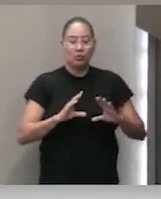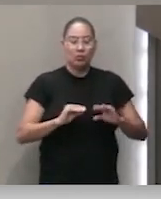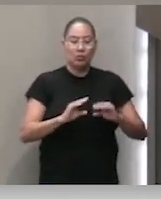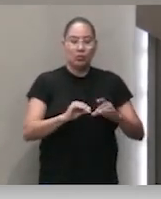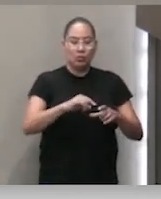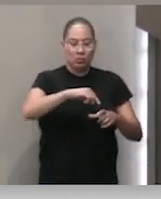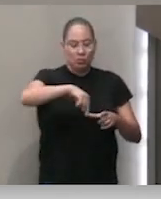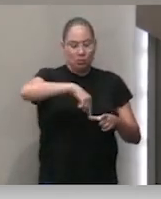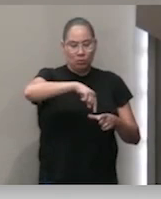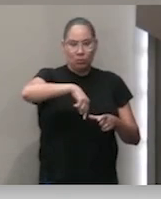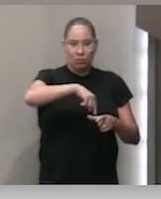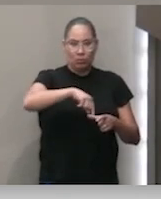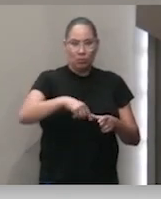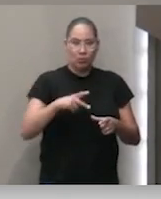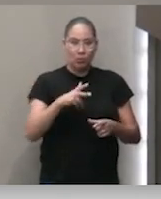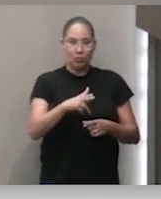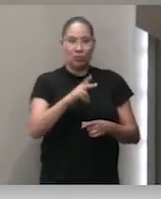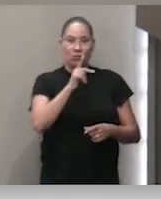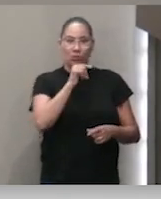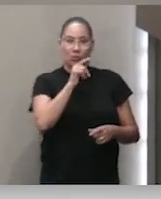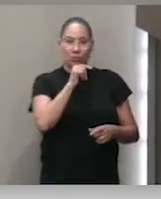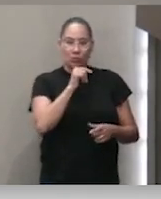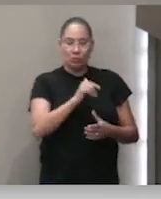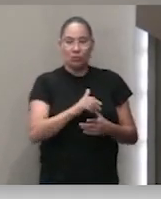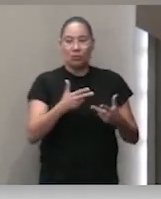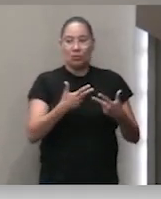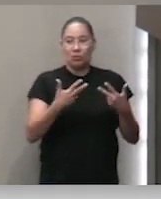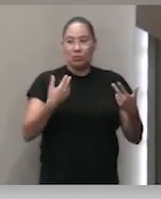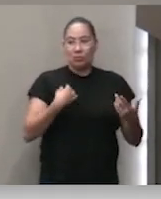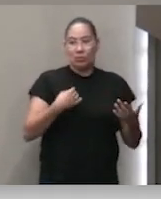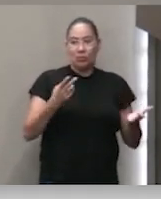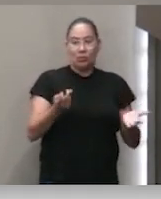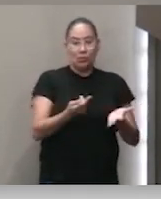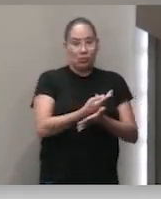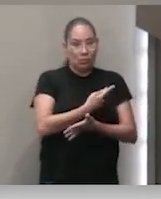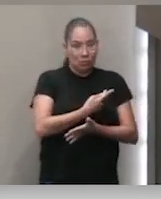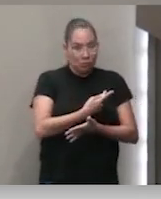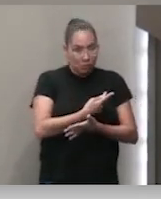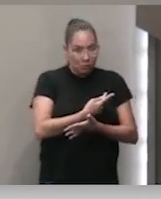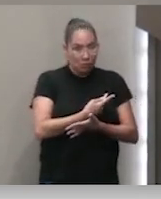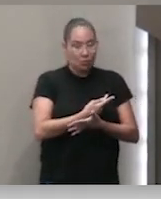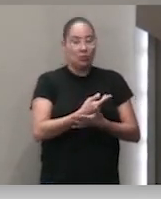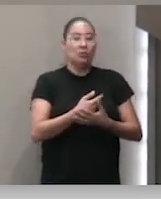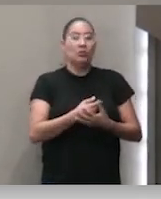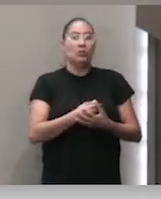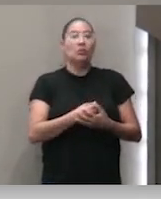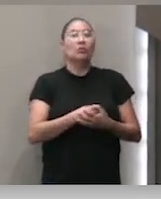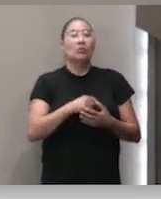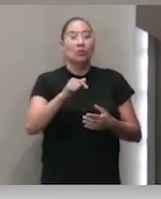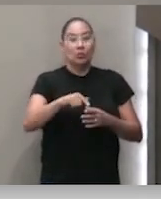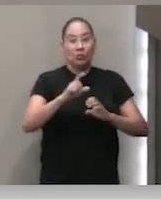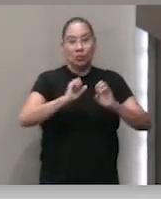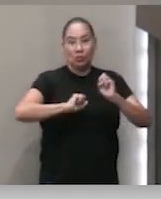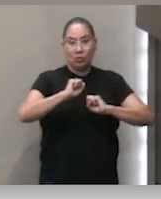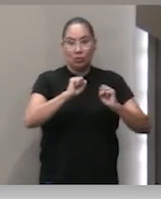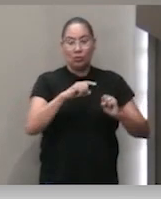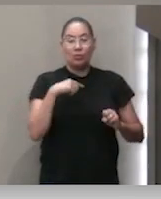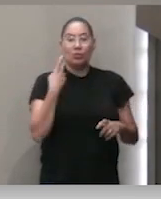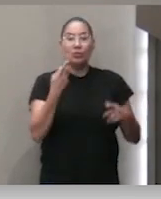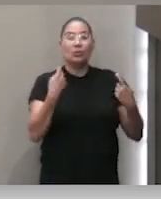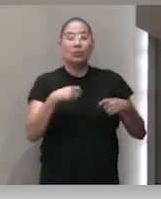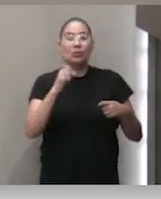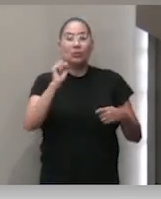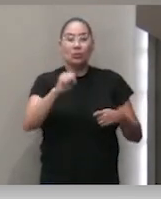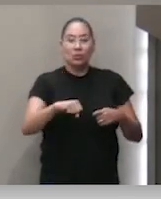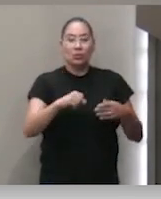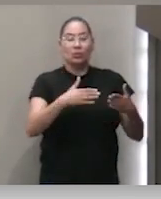hidrômetro porque tinha sido cortada a água e ele religou por conta. Então são coisas que estão acontecendo do Arco da Velha com a dona Corsã e que nós precisamos sim